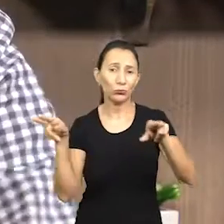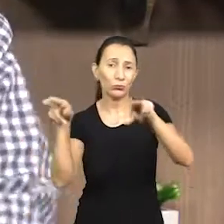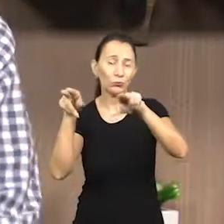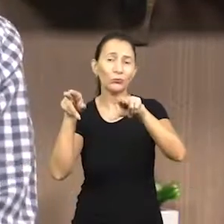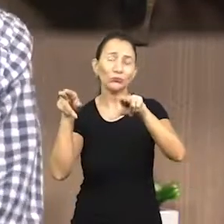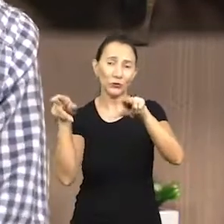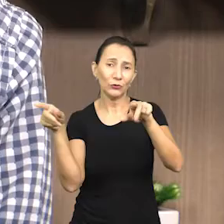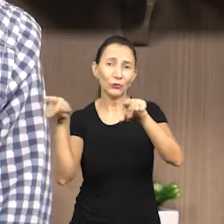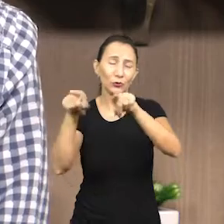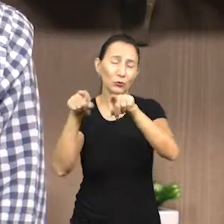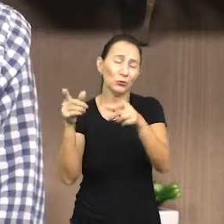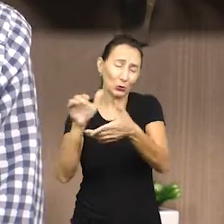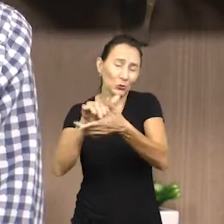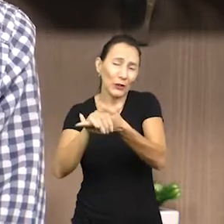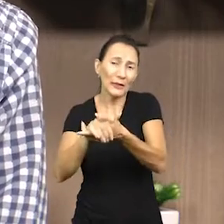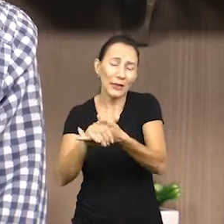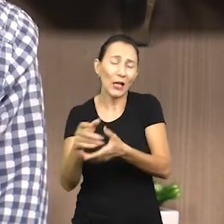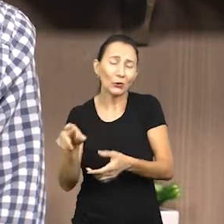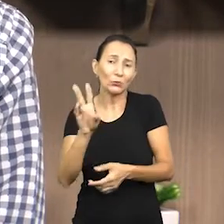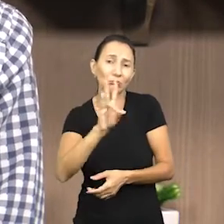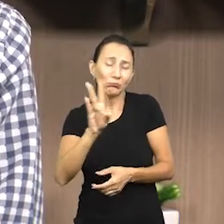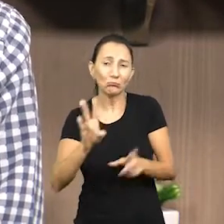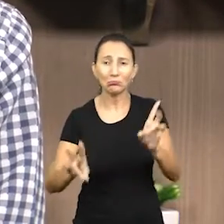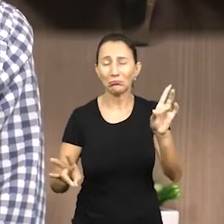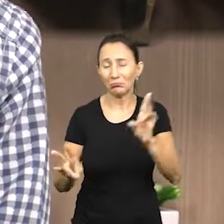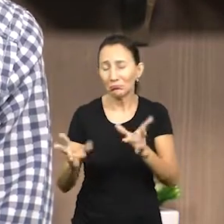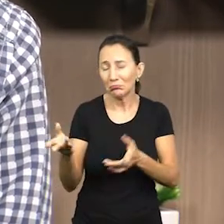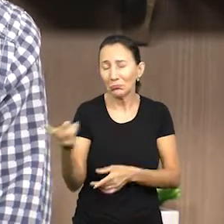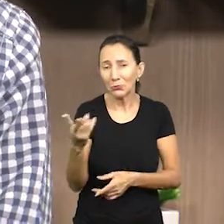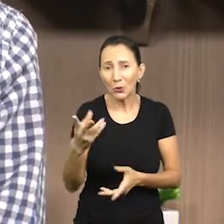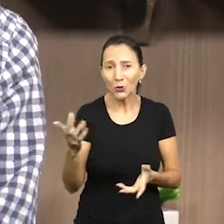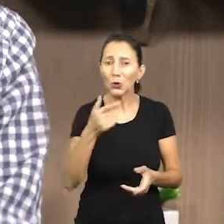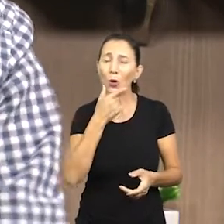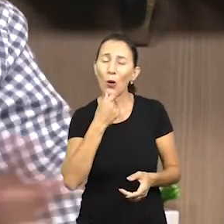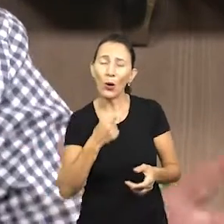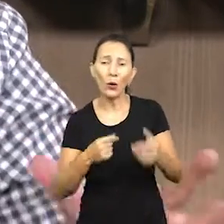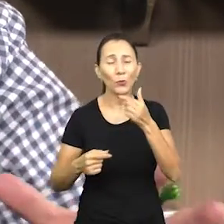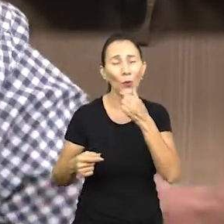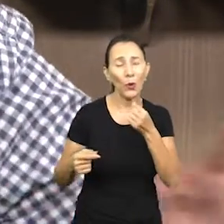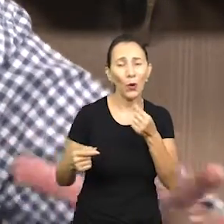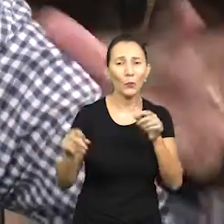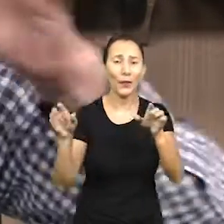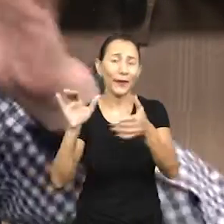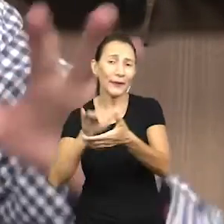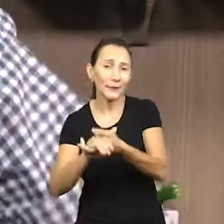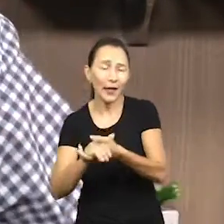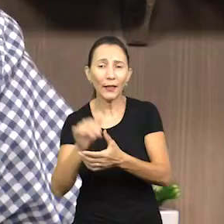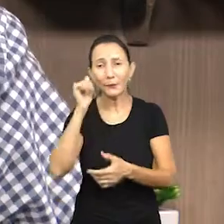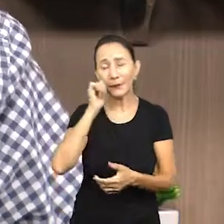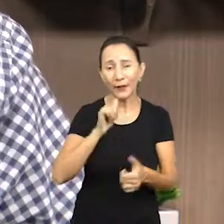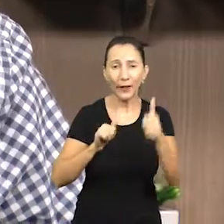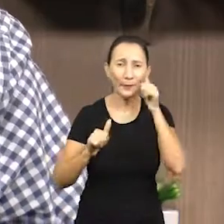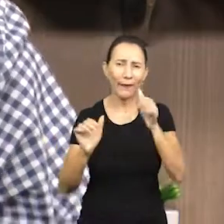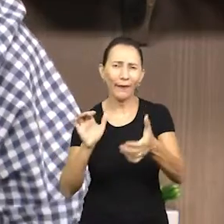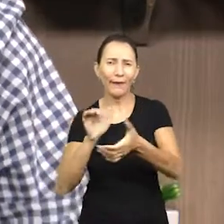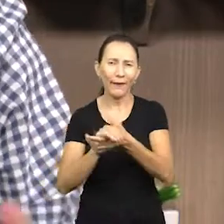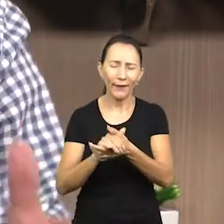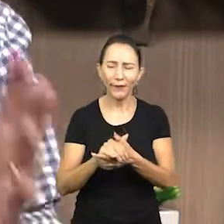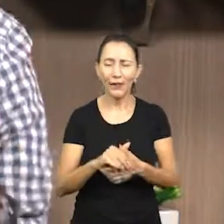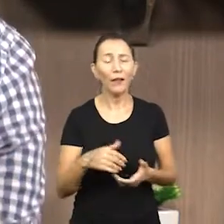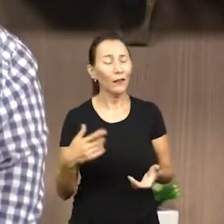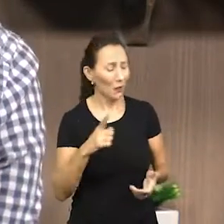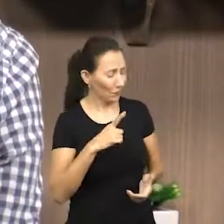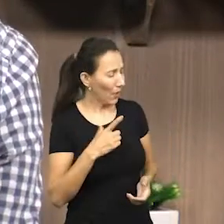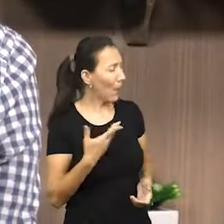entre aspas, né? Eu digo aqui, né? Homem com homem, mulher com mulher e tal, tal, tal, tudo legal. Eu